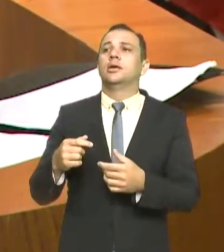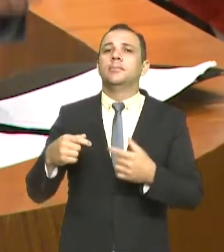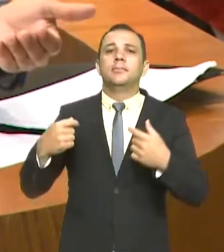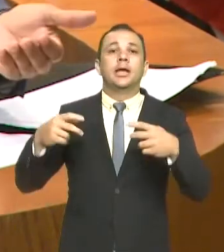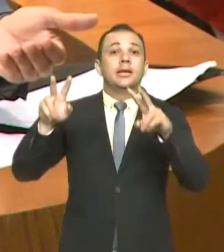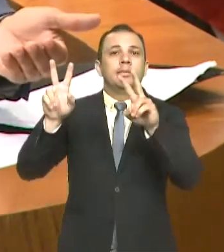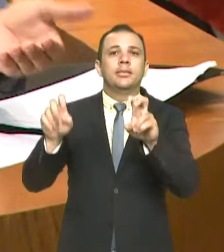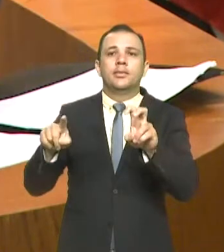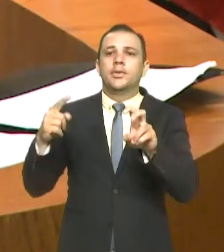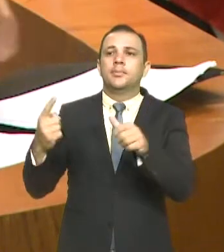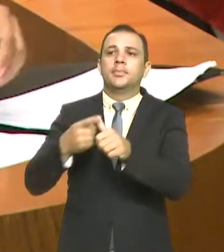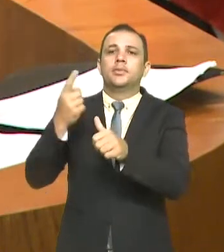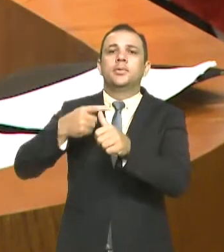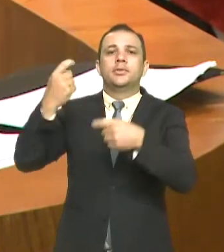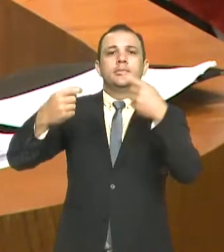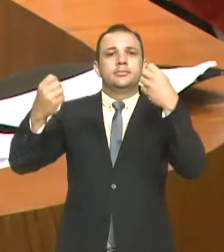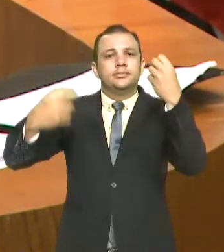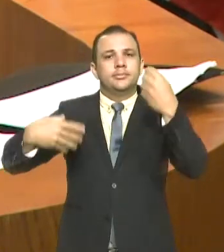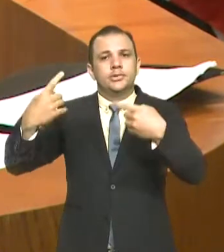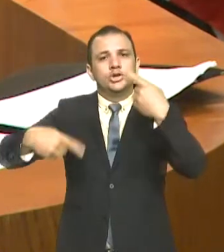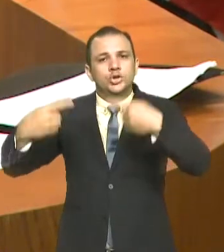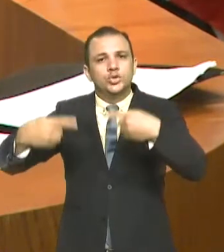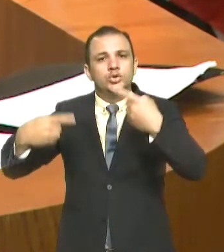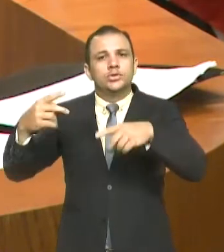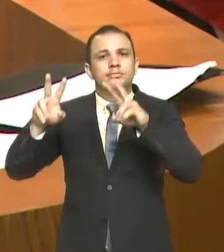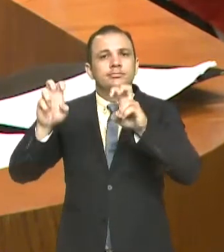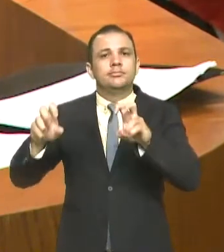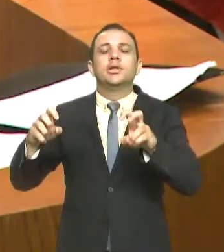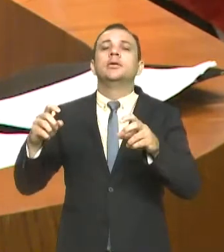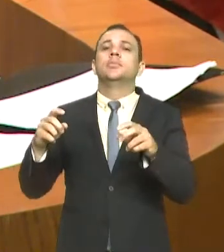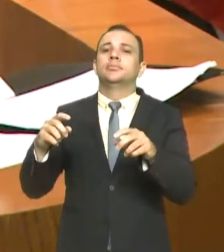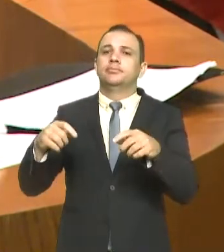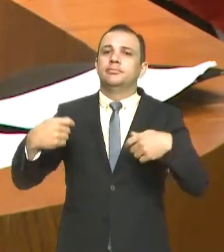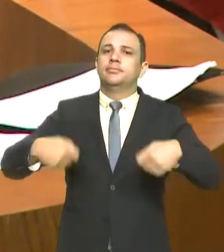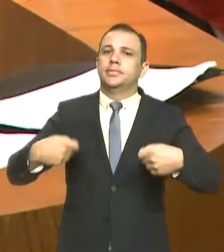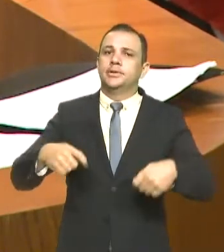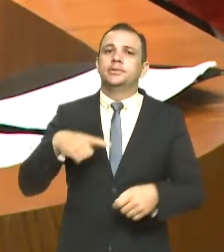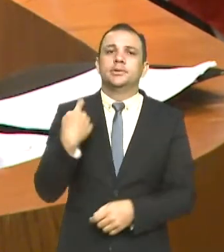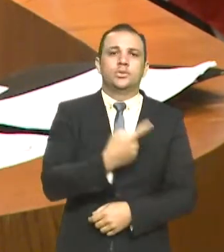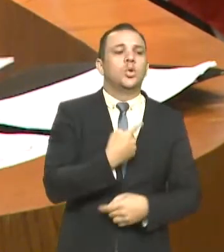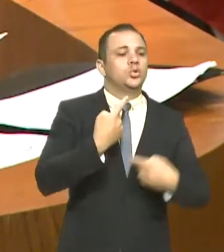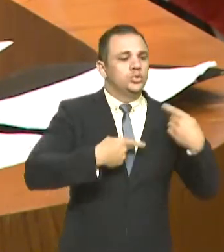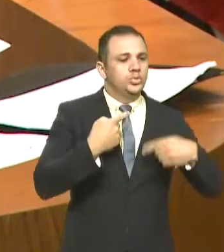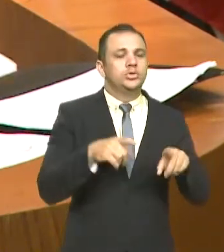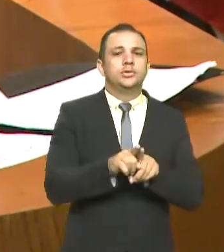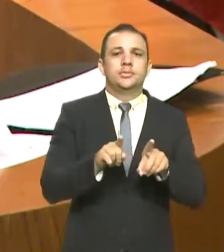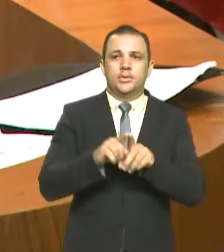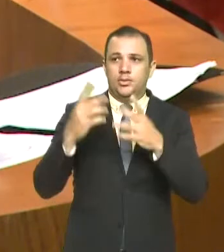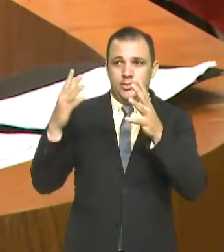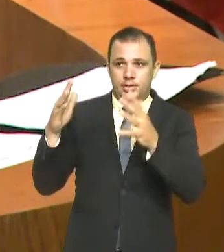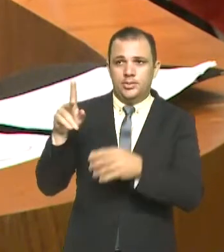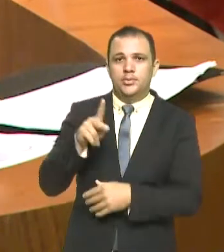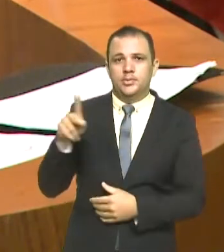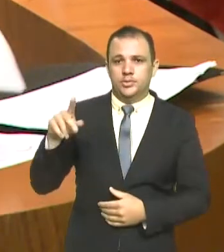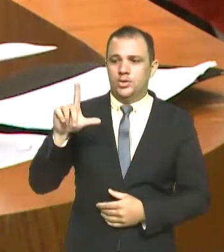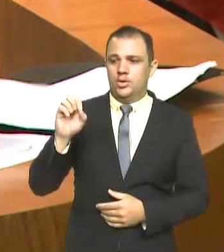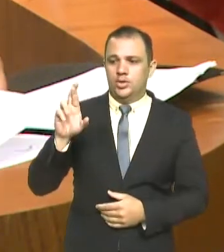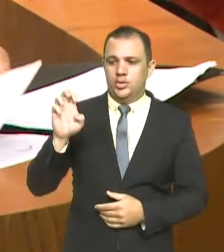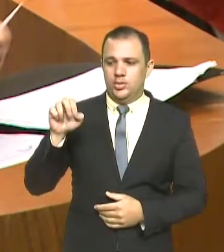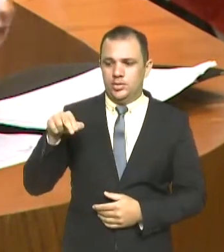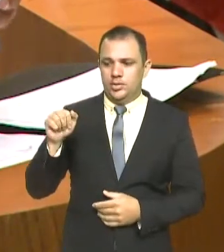seriedade, com muita responsabilidade e discutir o problema. Parabéns, professora Lorena, receba o nosso respeito na Assembleia Legislativa do